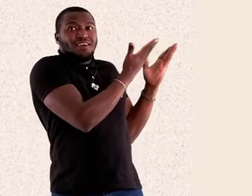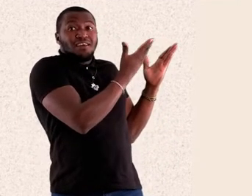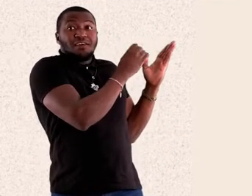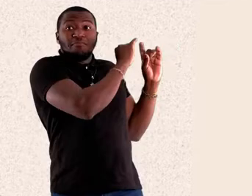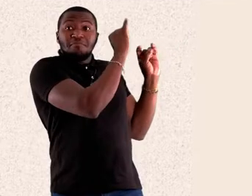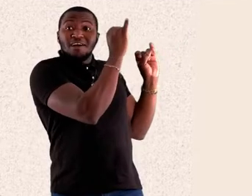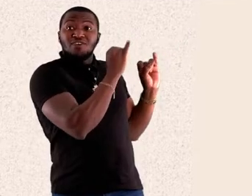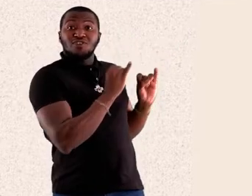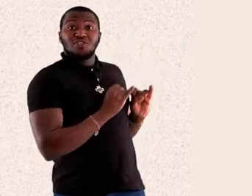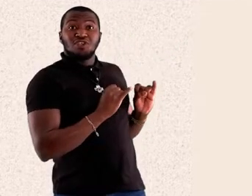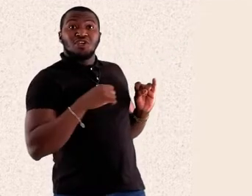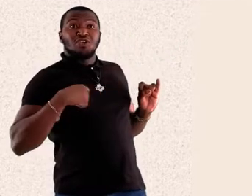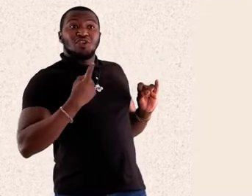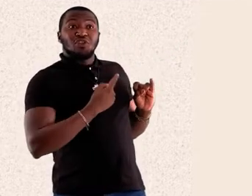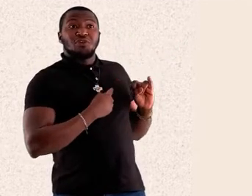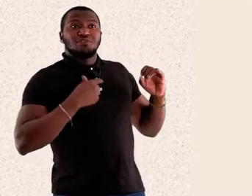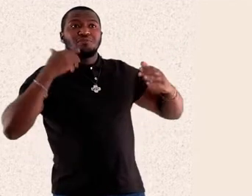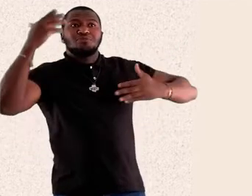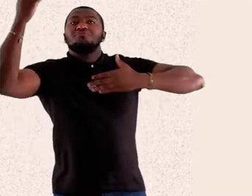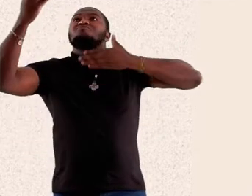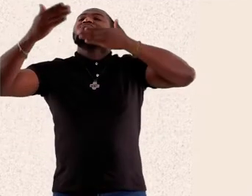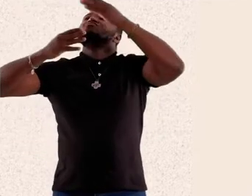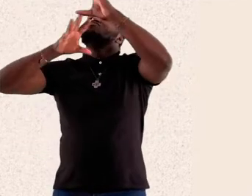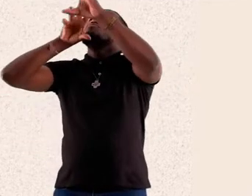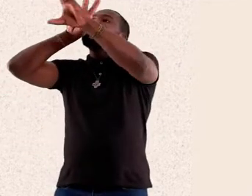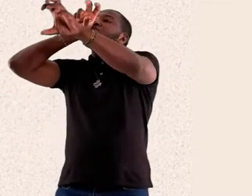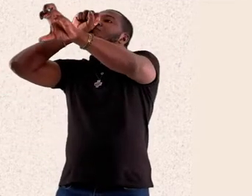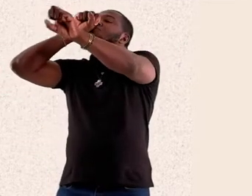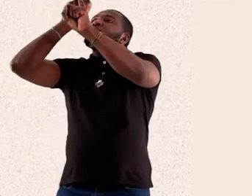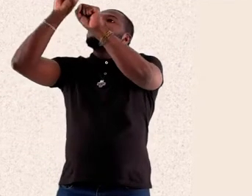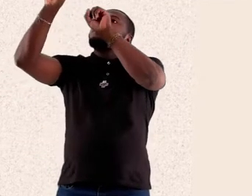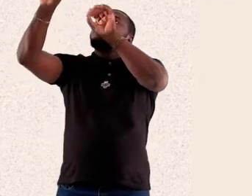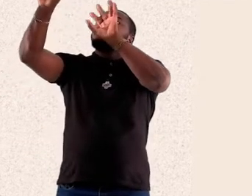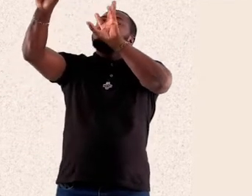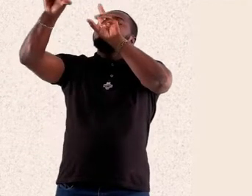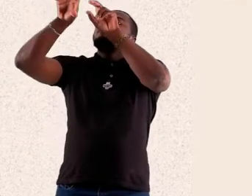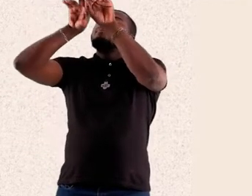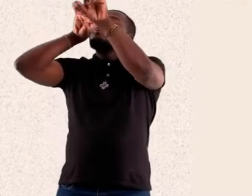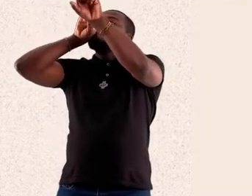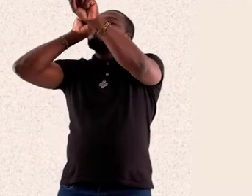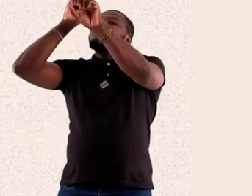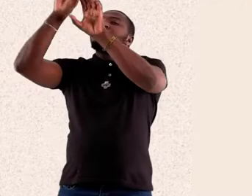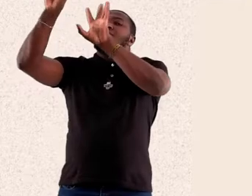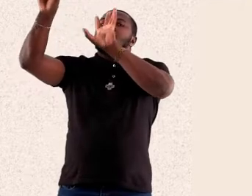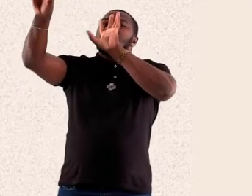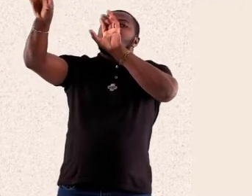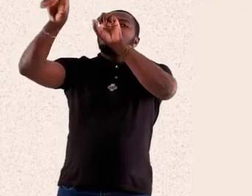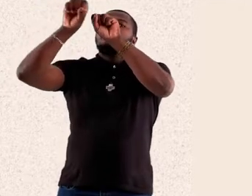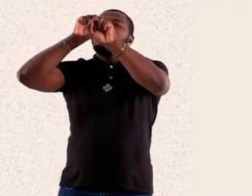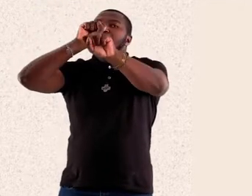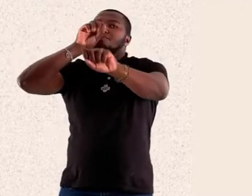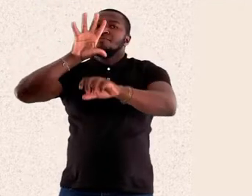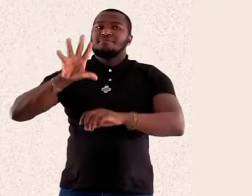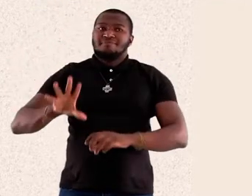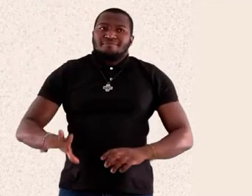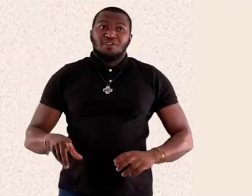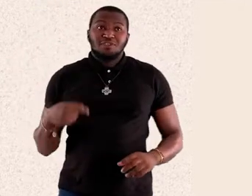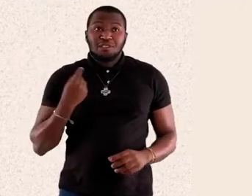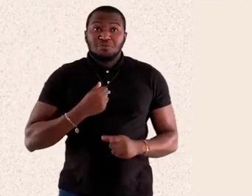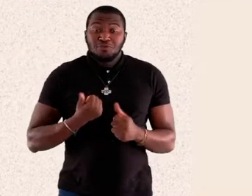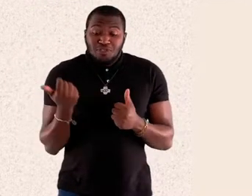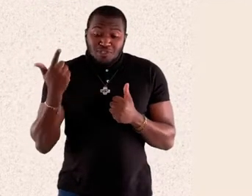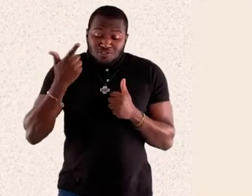trocando ar por exemplo com o meio externo nós estamos nos